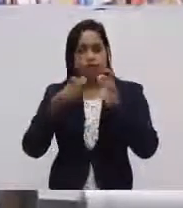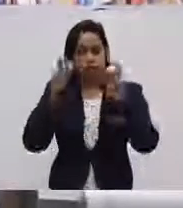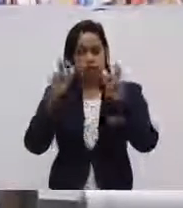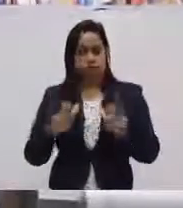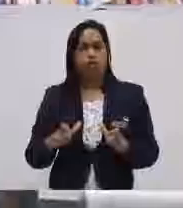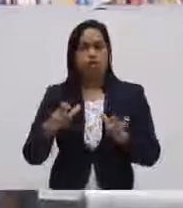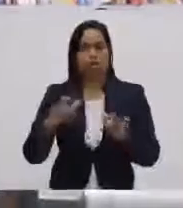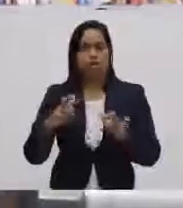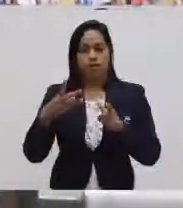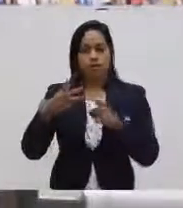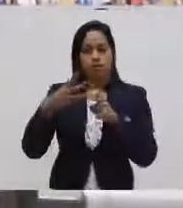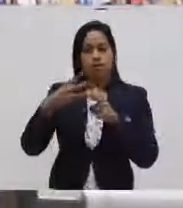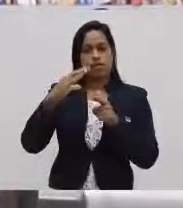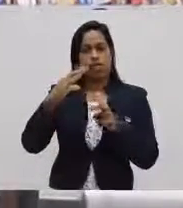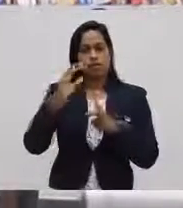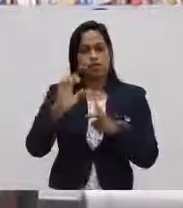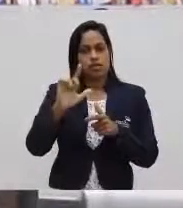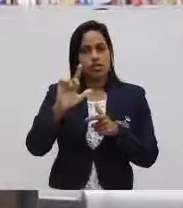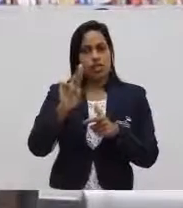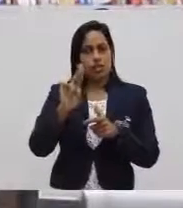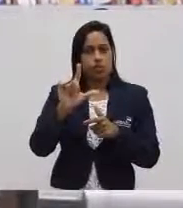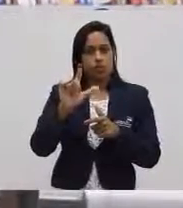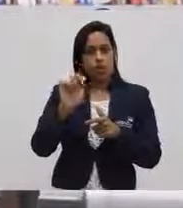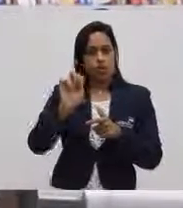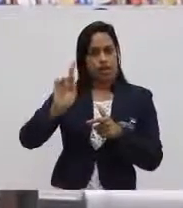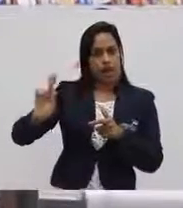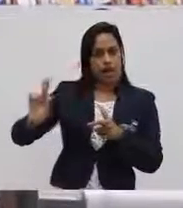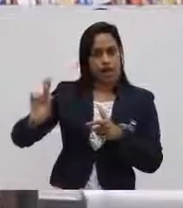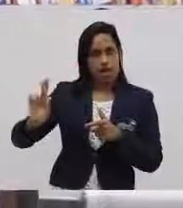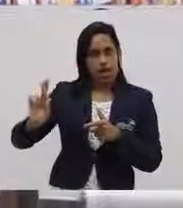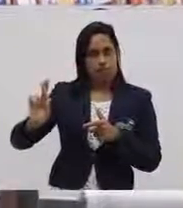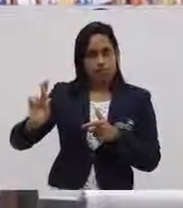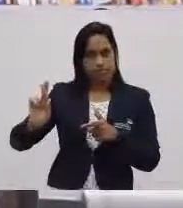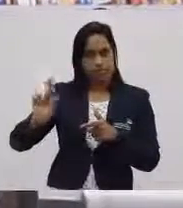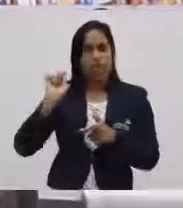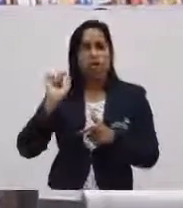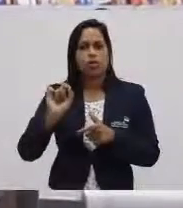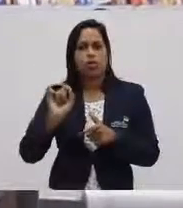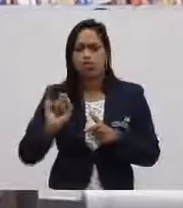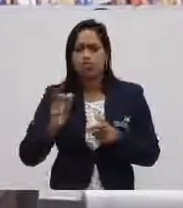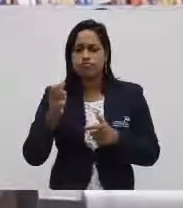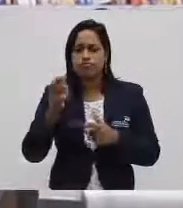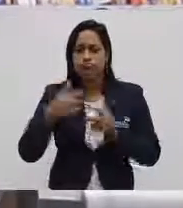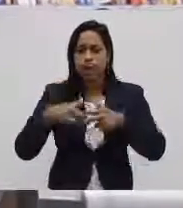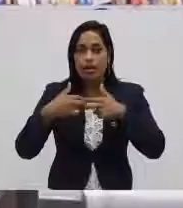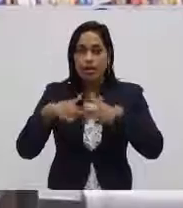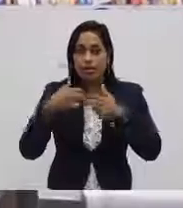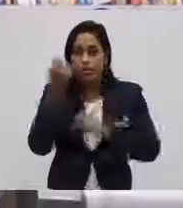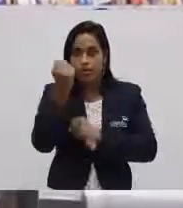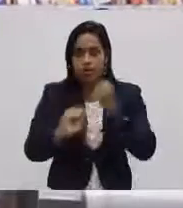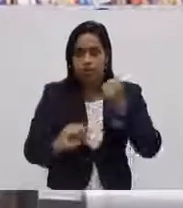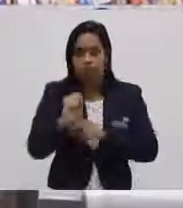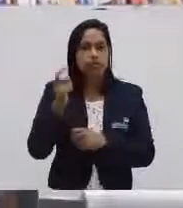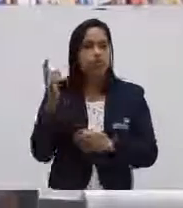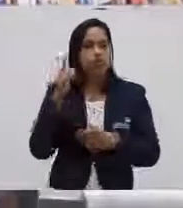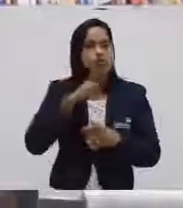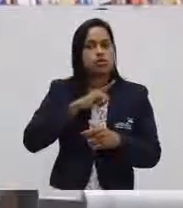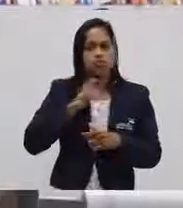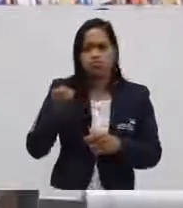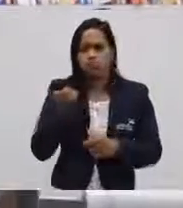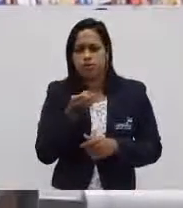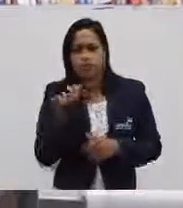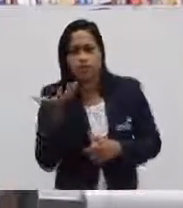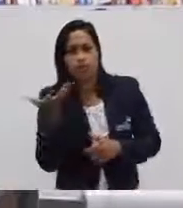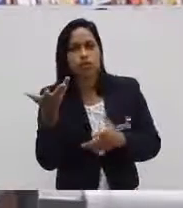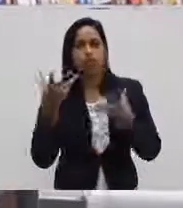conhecido como célula, máquinas diferentes que possam fabricar o produto inteiro. O material se desloca